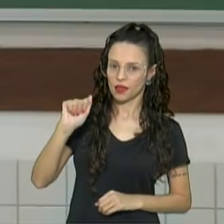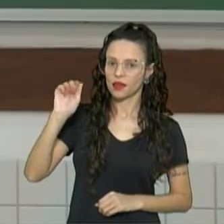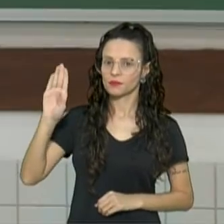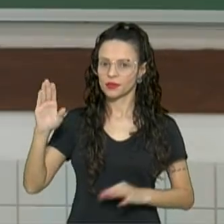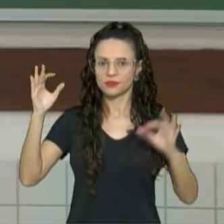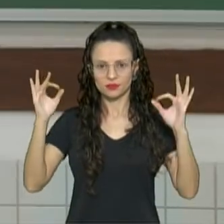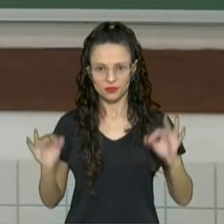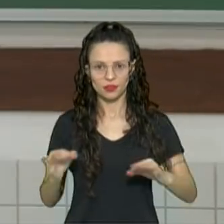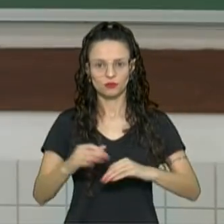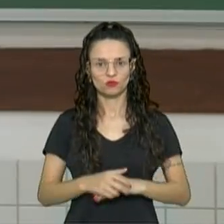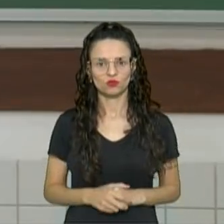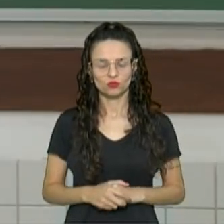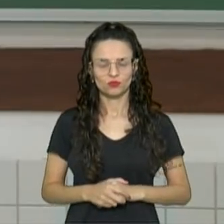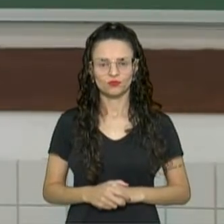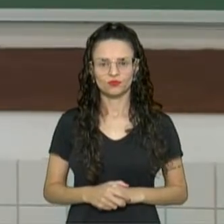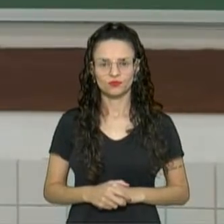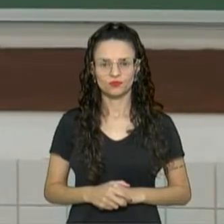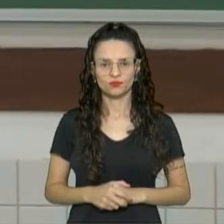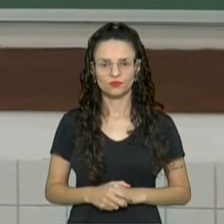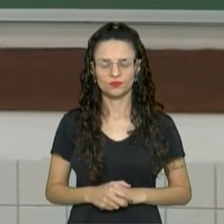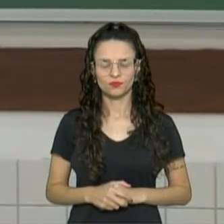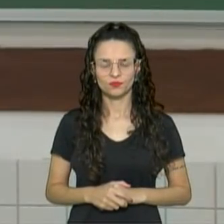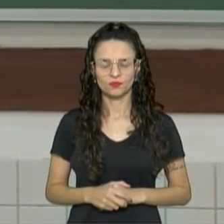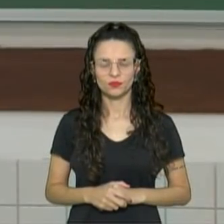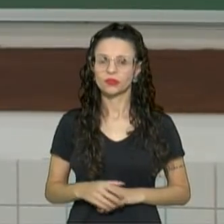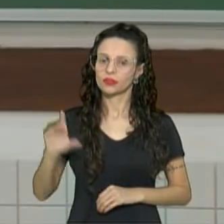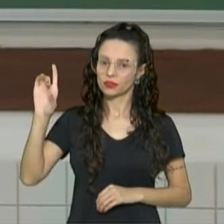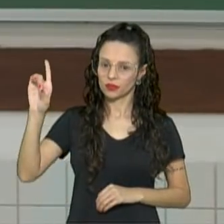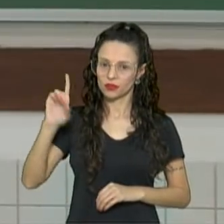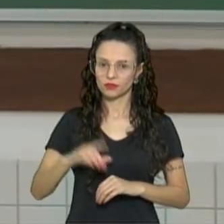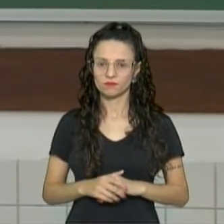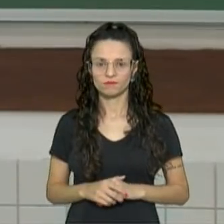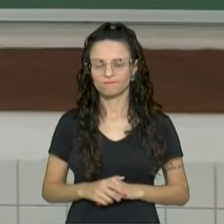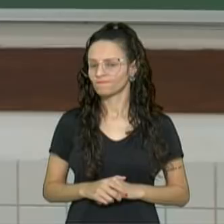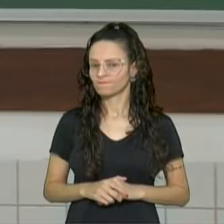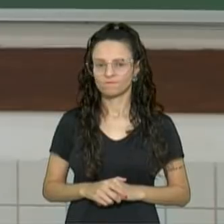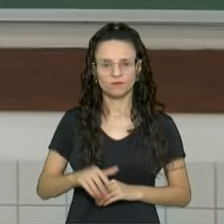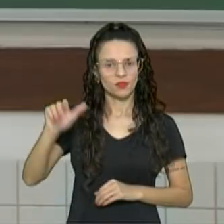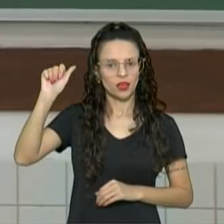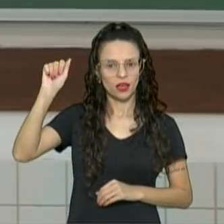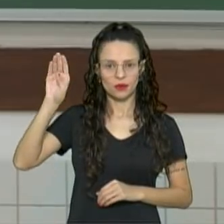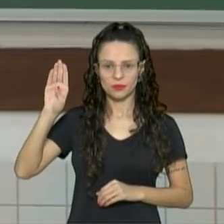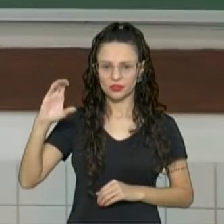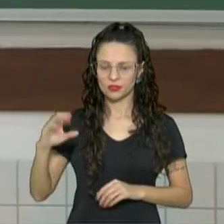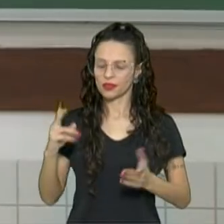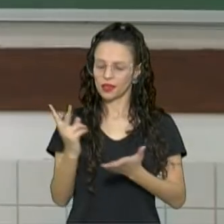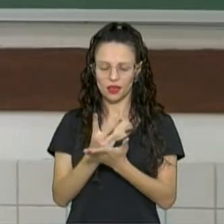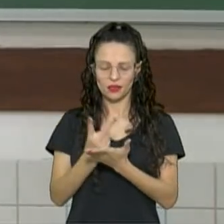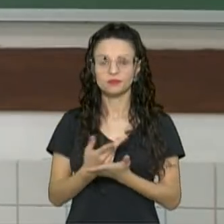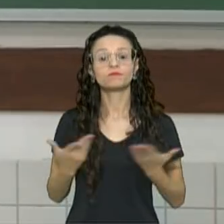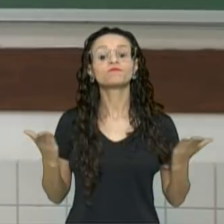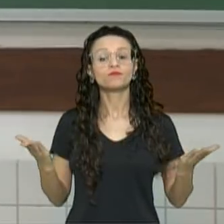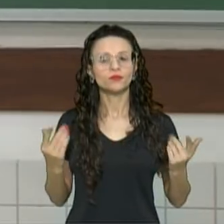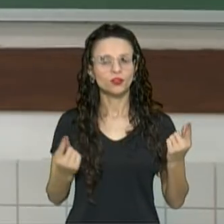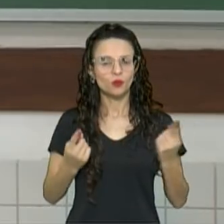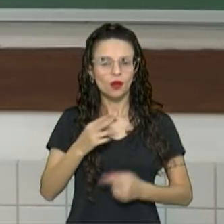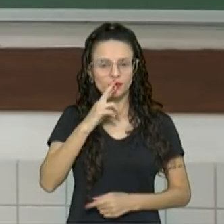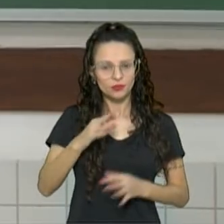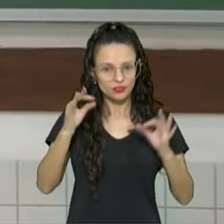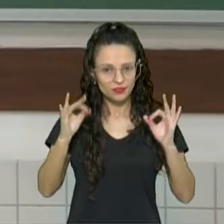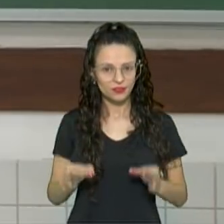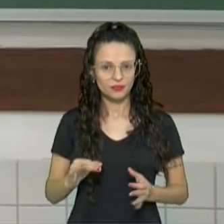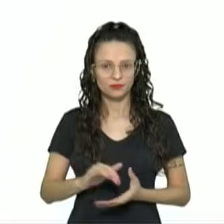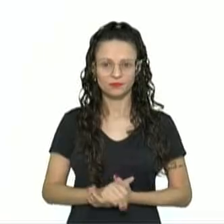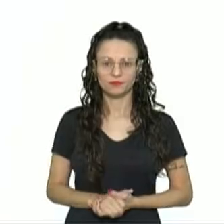estão corretas, dá para fazer das duas formas, será? Letra D, nenhuma das alternativas. Não, nenhuma. E aí, qual é a alternativa